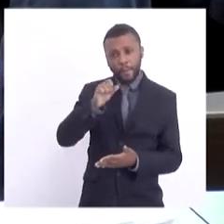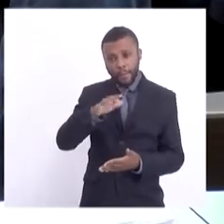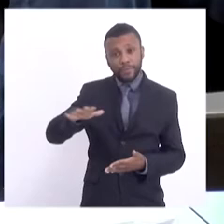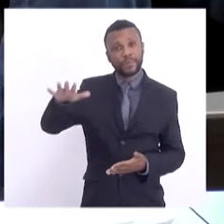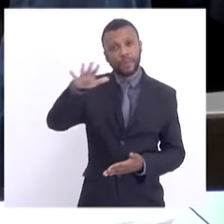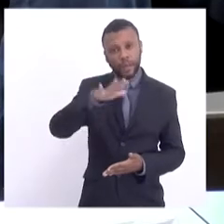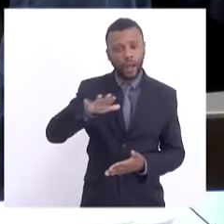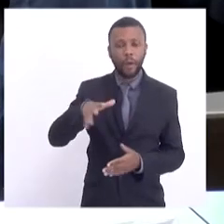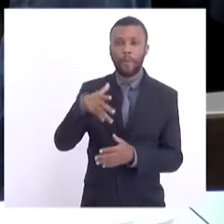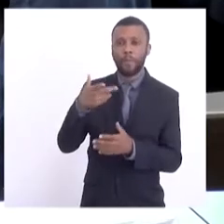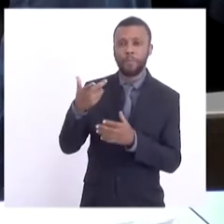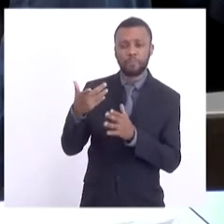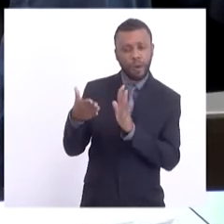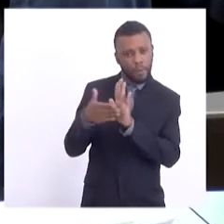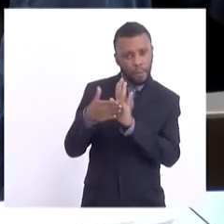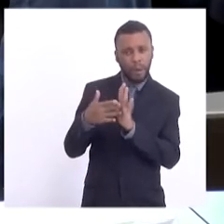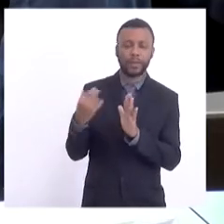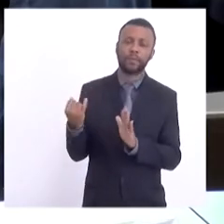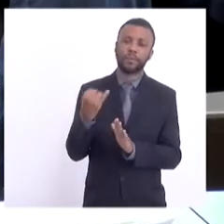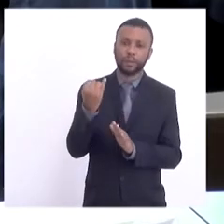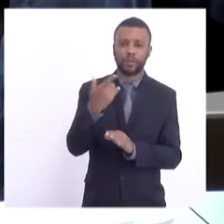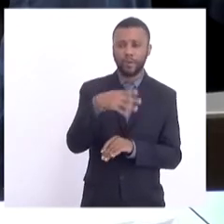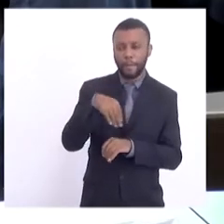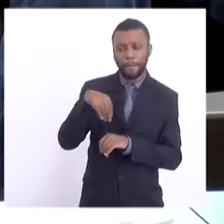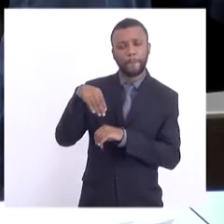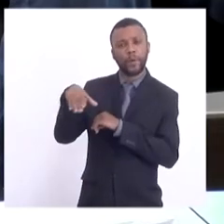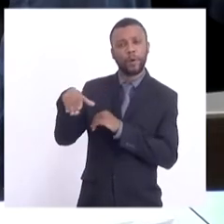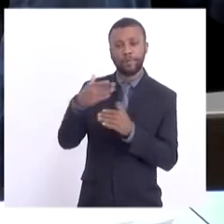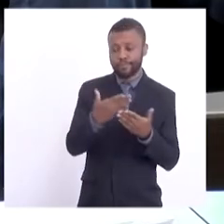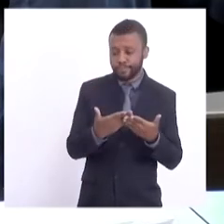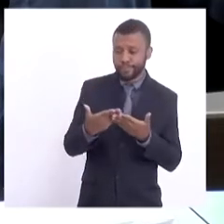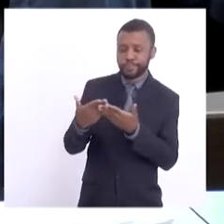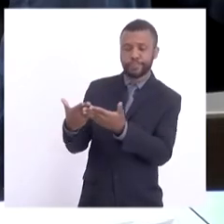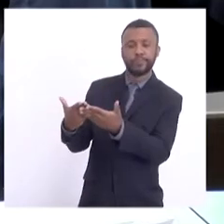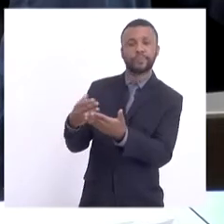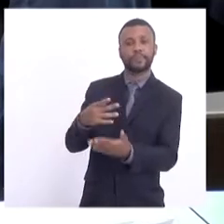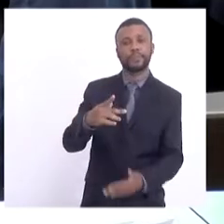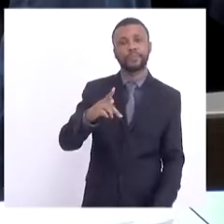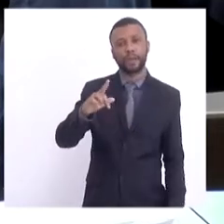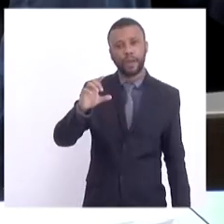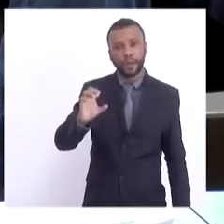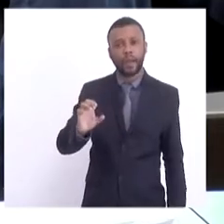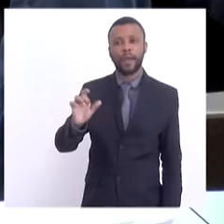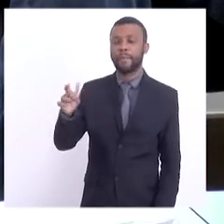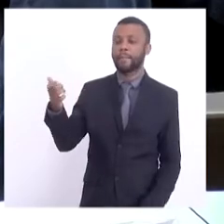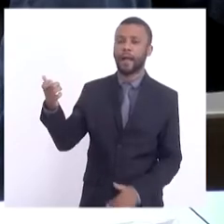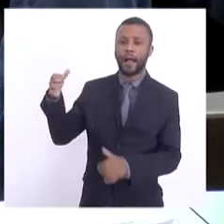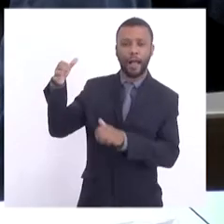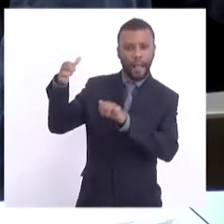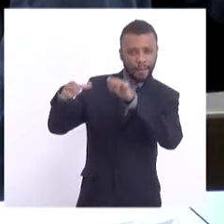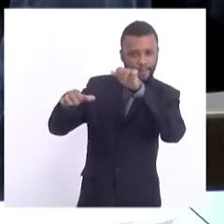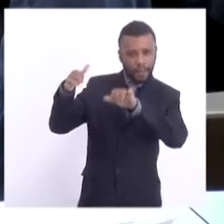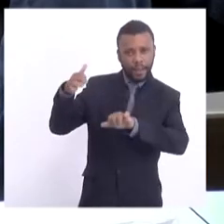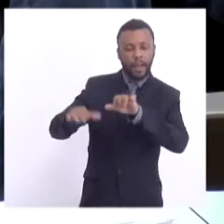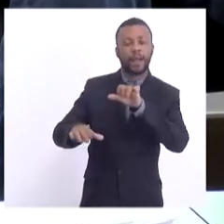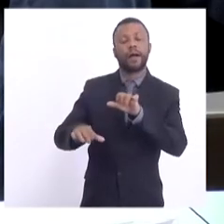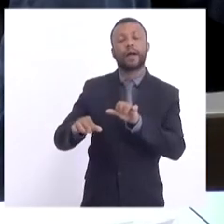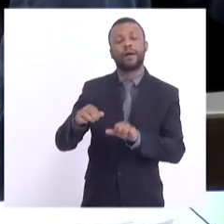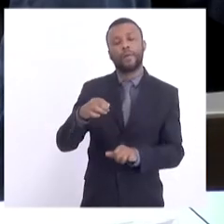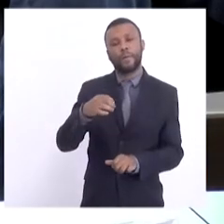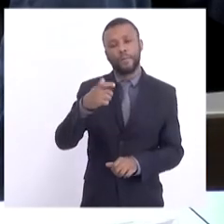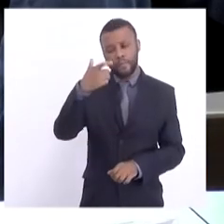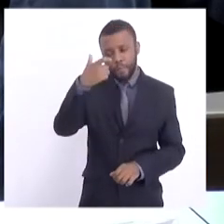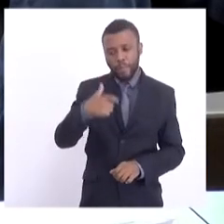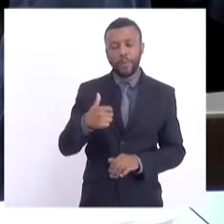geral na matéria de grande importância e o remeto para Procuradoria Geral do Estado para Victor do procurador-geral